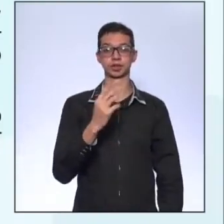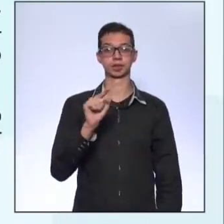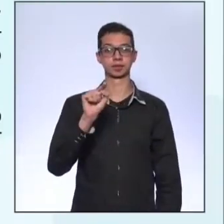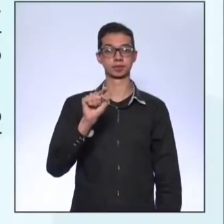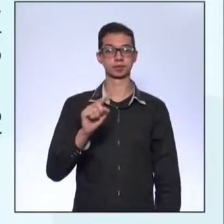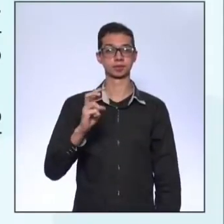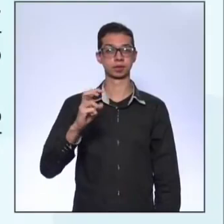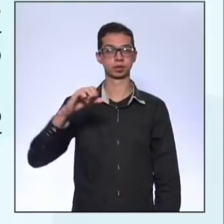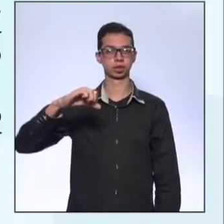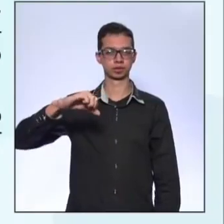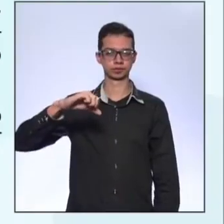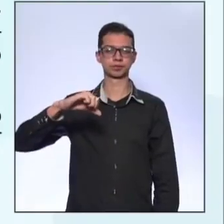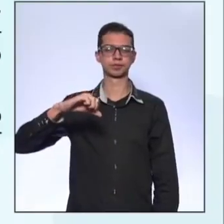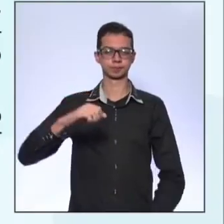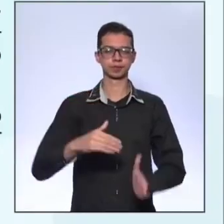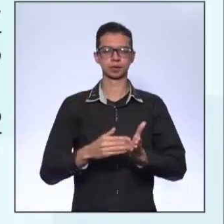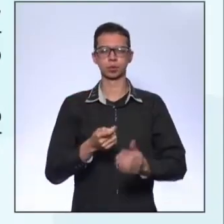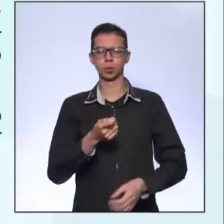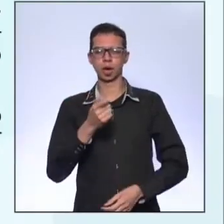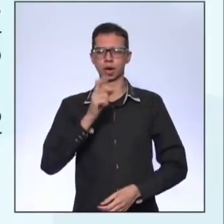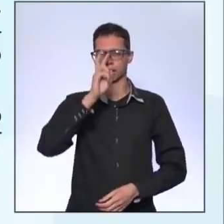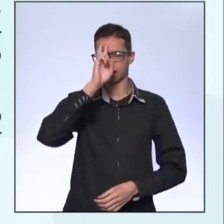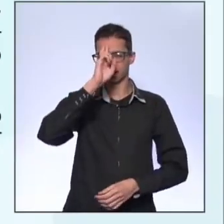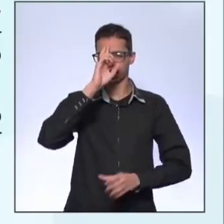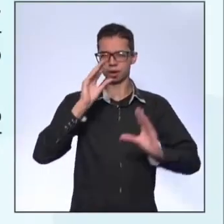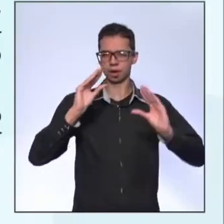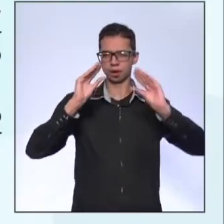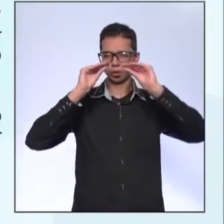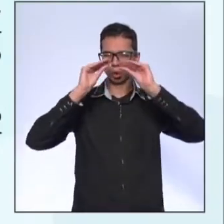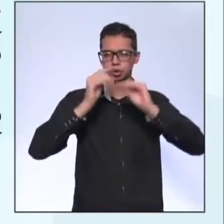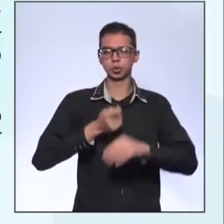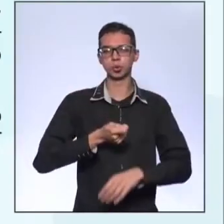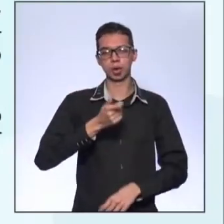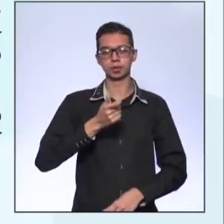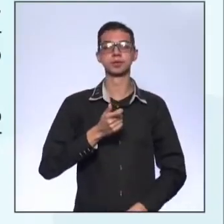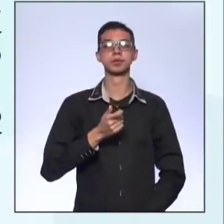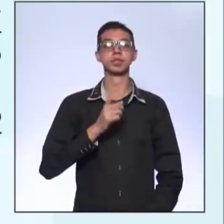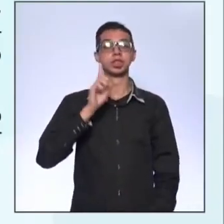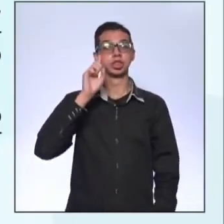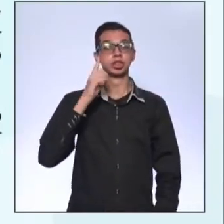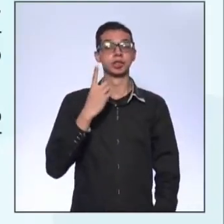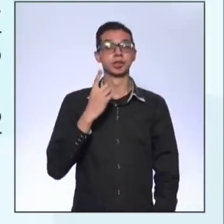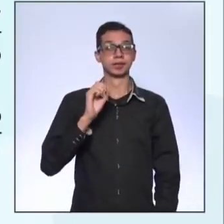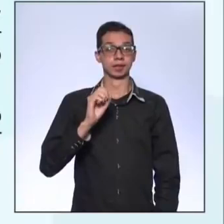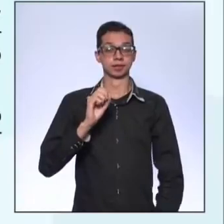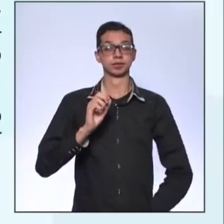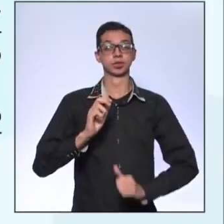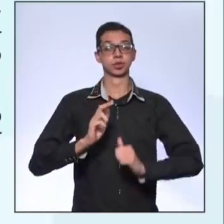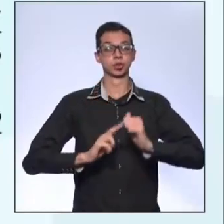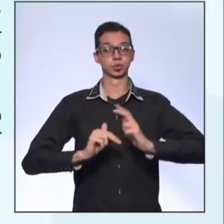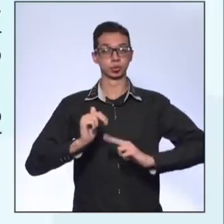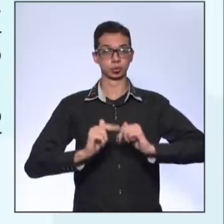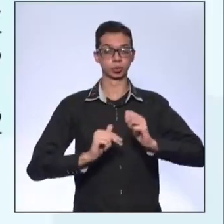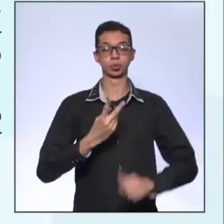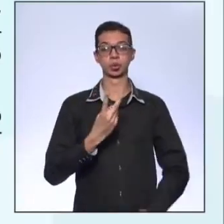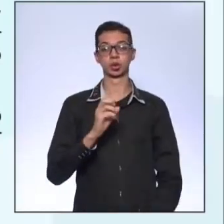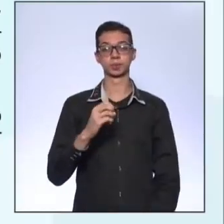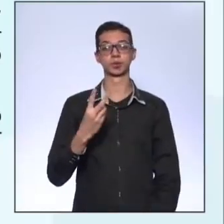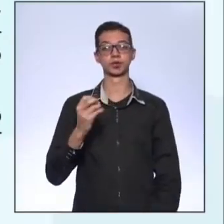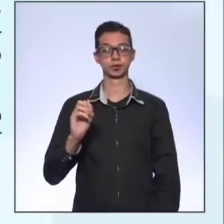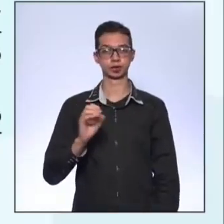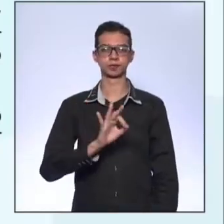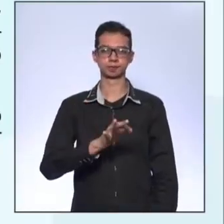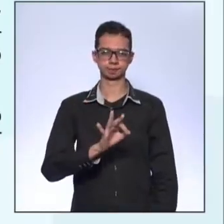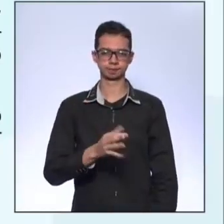23h59, ou seja, né, até praticamente meia-noite aí, do dia 10 de julho de 2020, sexta-feira, horário de Brasília. Dúvidas sobre